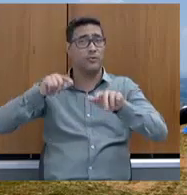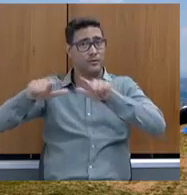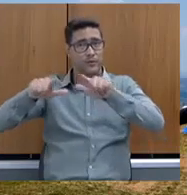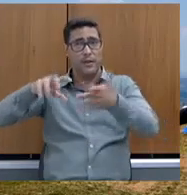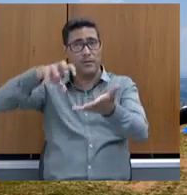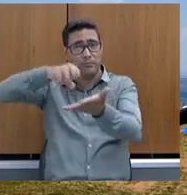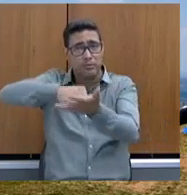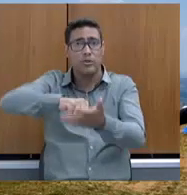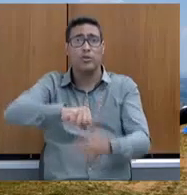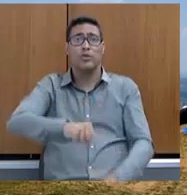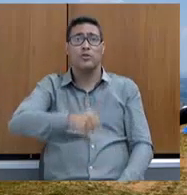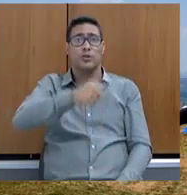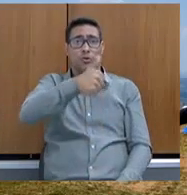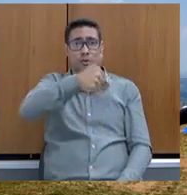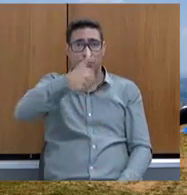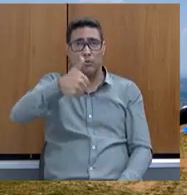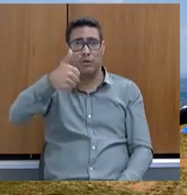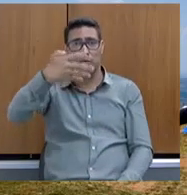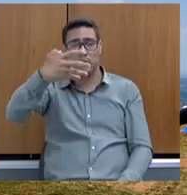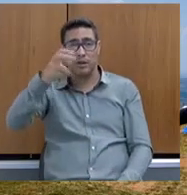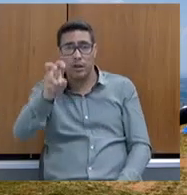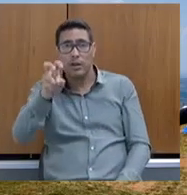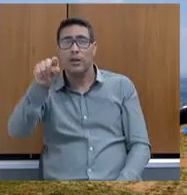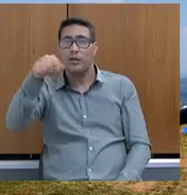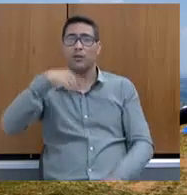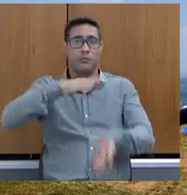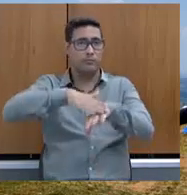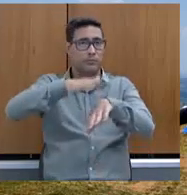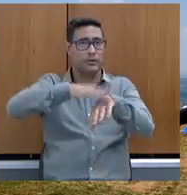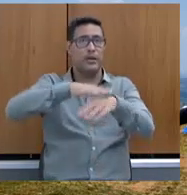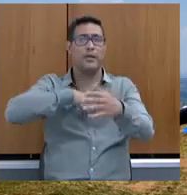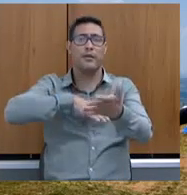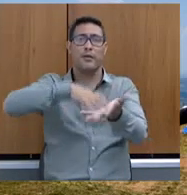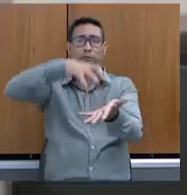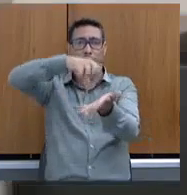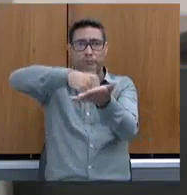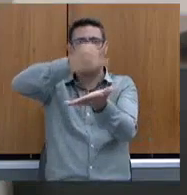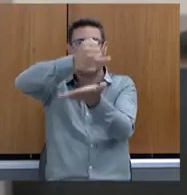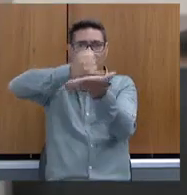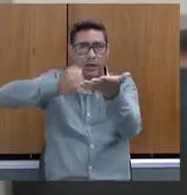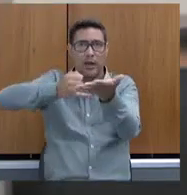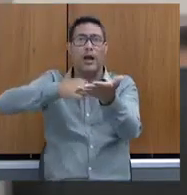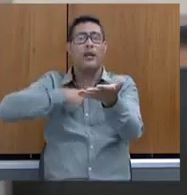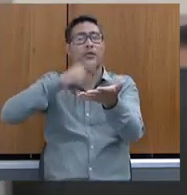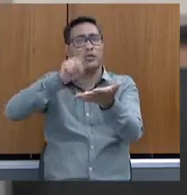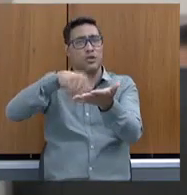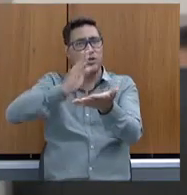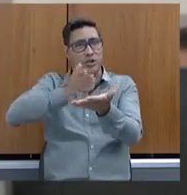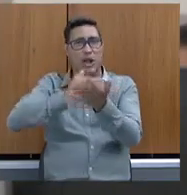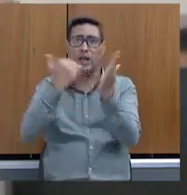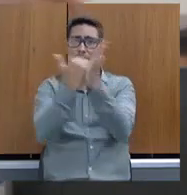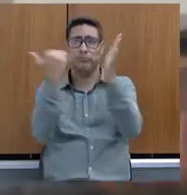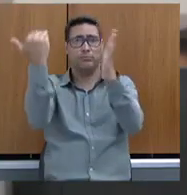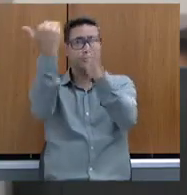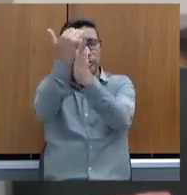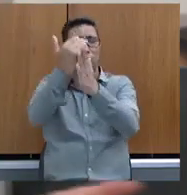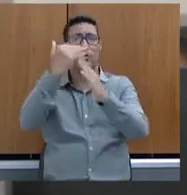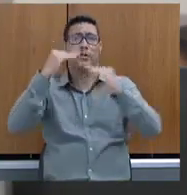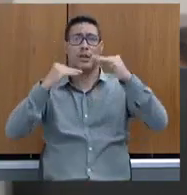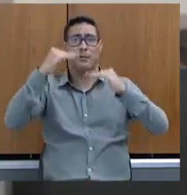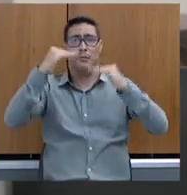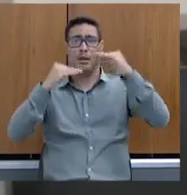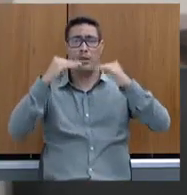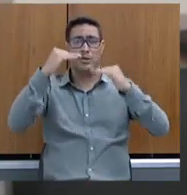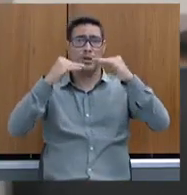de 11.145 ou seja esse cadastro bate com o crescimento o dobro da Média nacional e bate